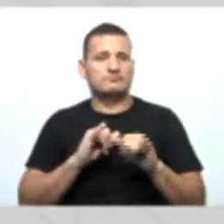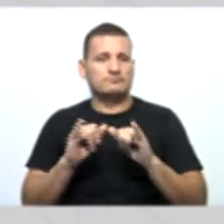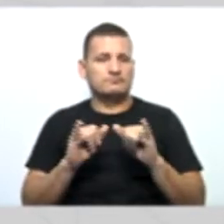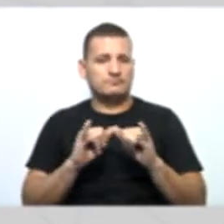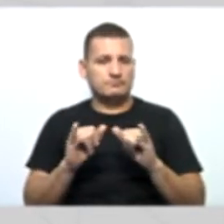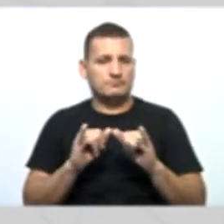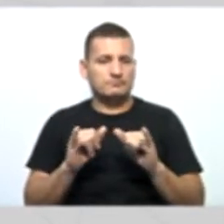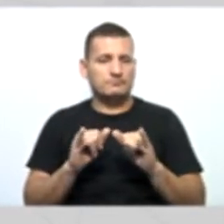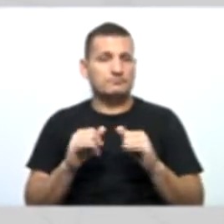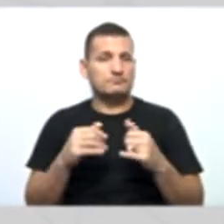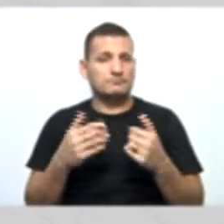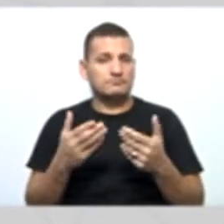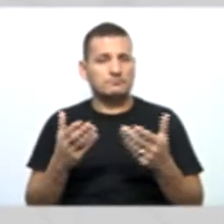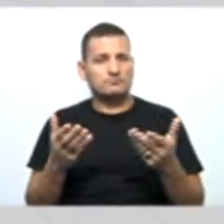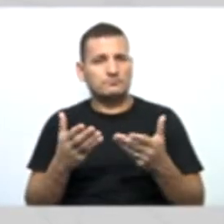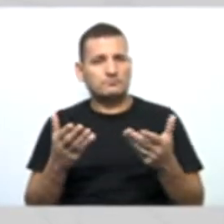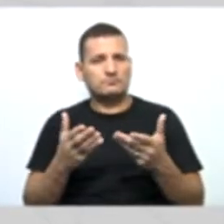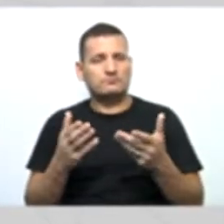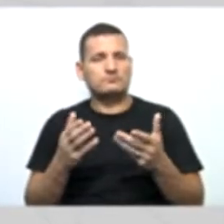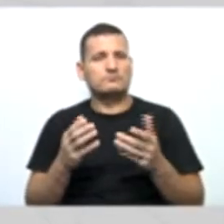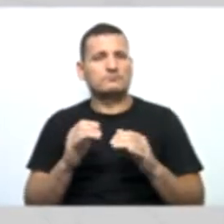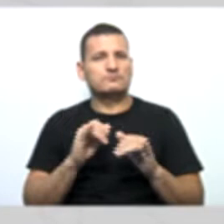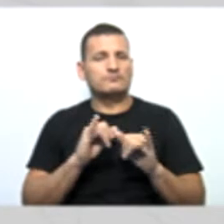Marlon, hoje a informação é muito importante, né?